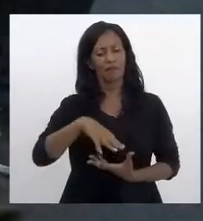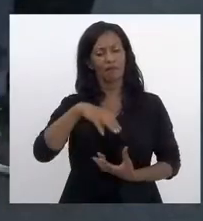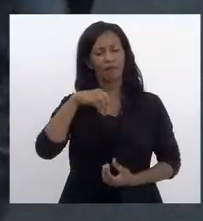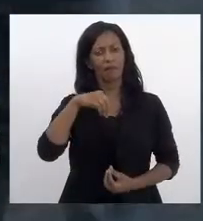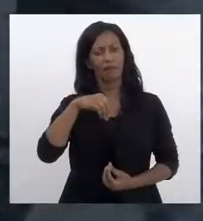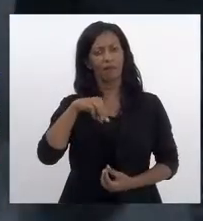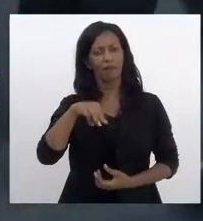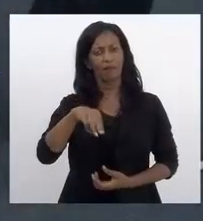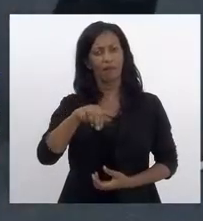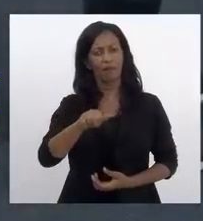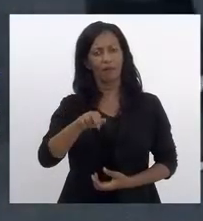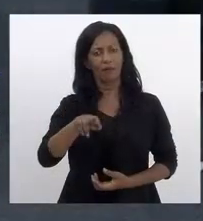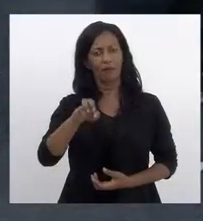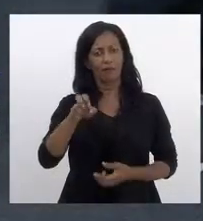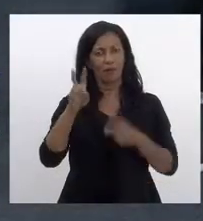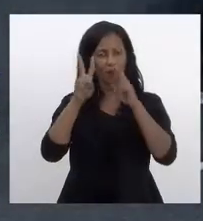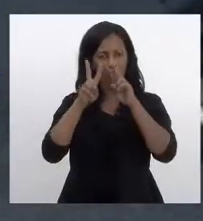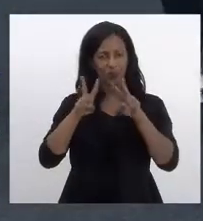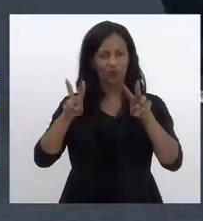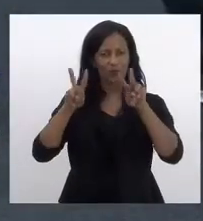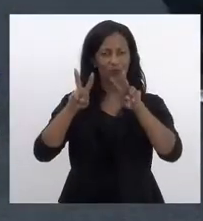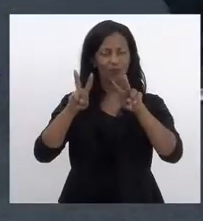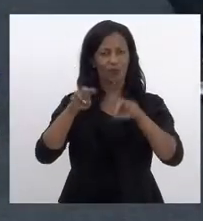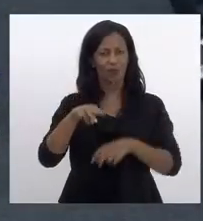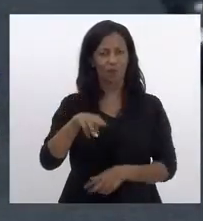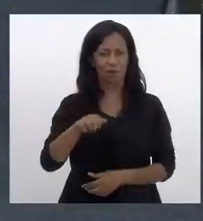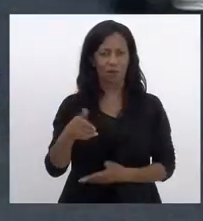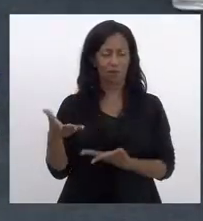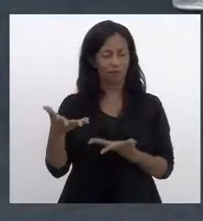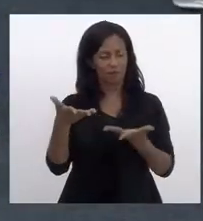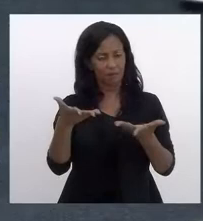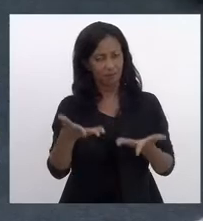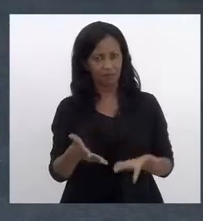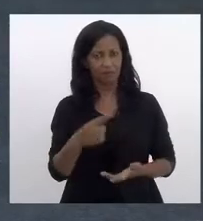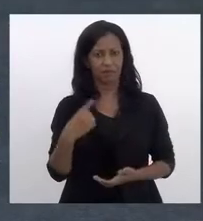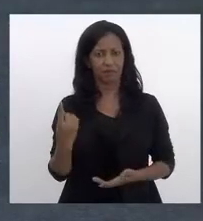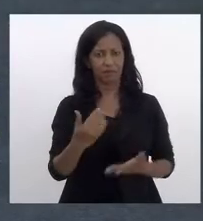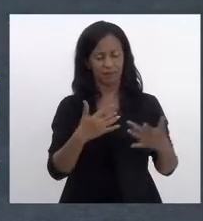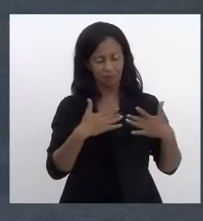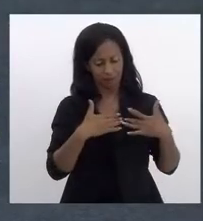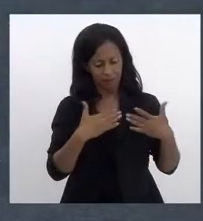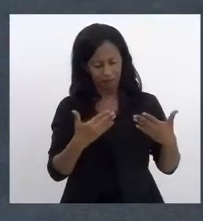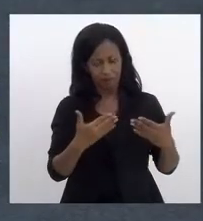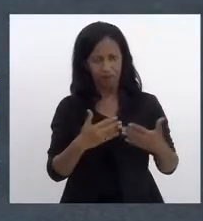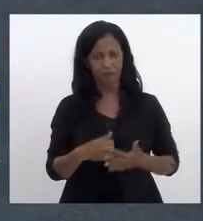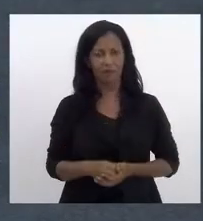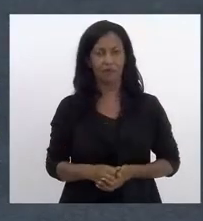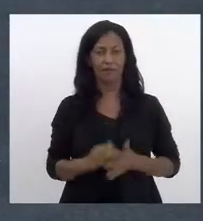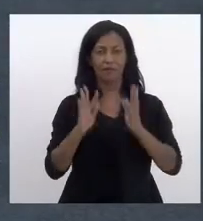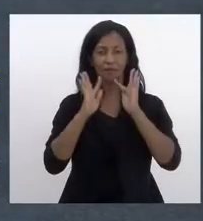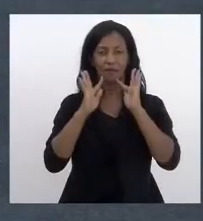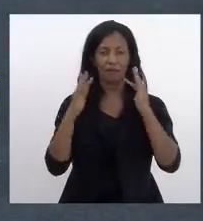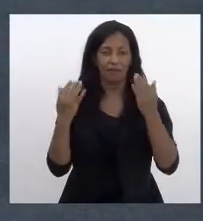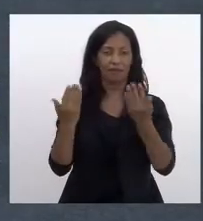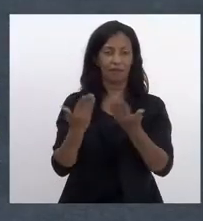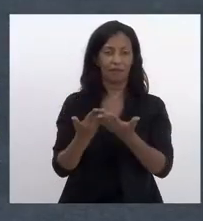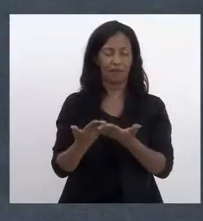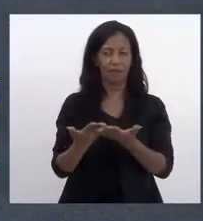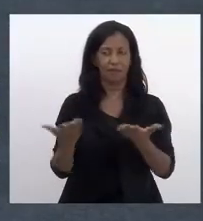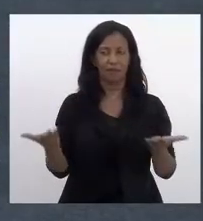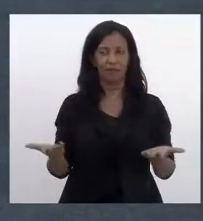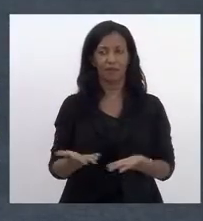Maré, os olhos da Maré. Então, deixar aqui a nossa saudação para a sua família, que